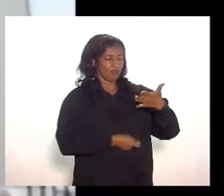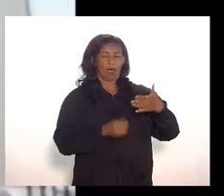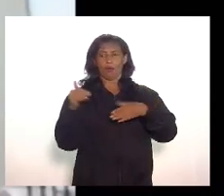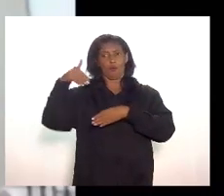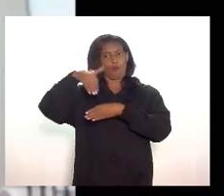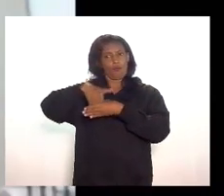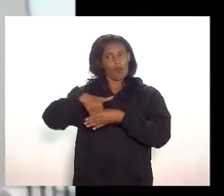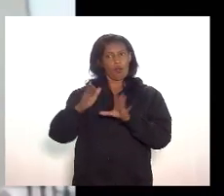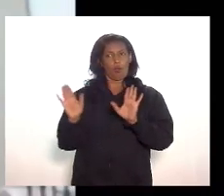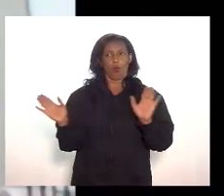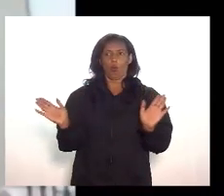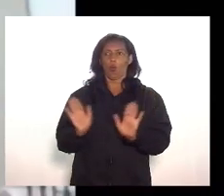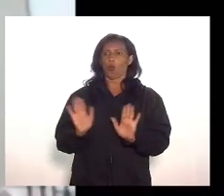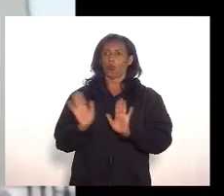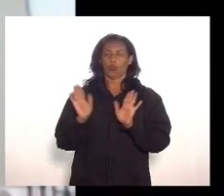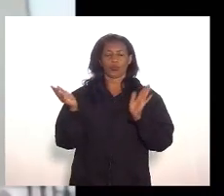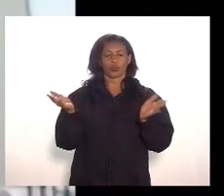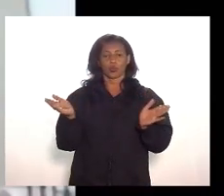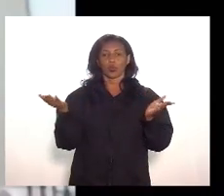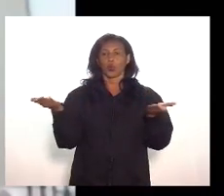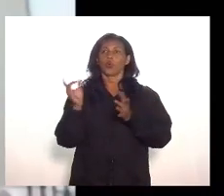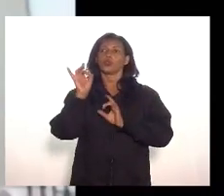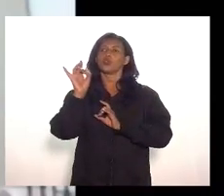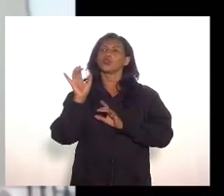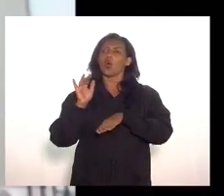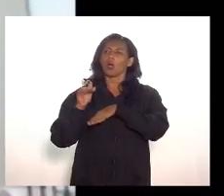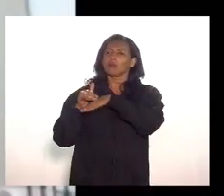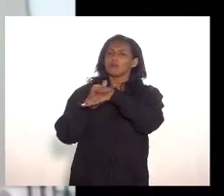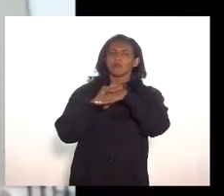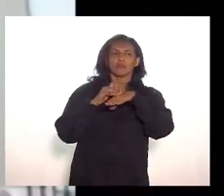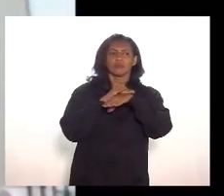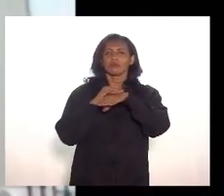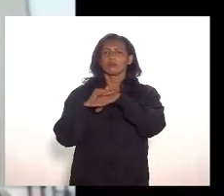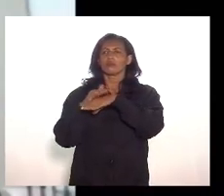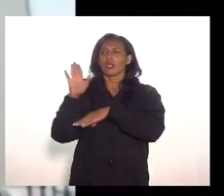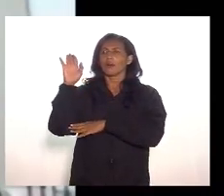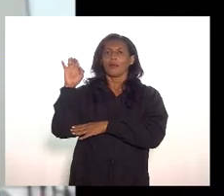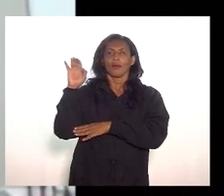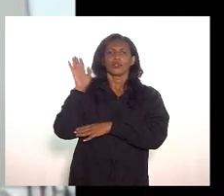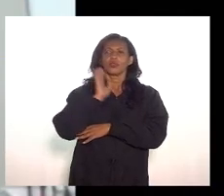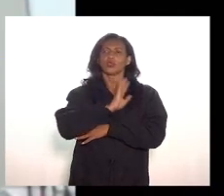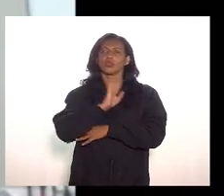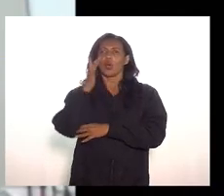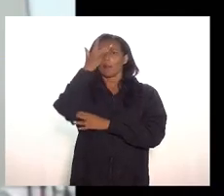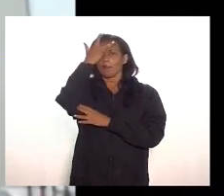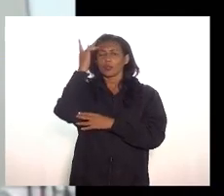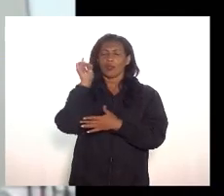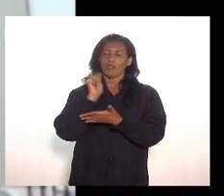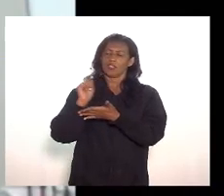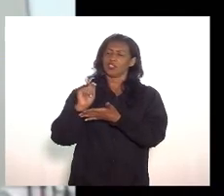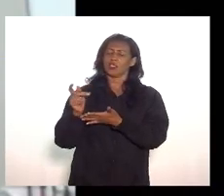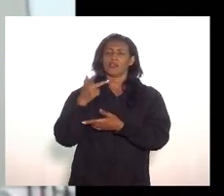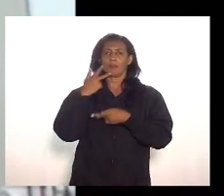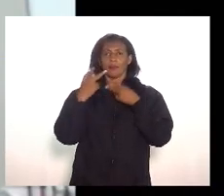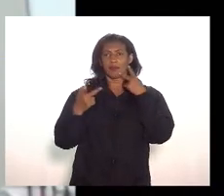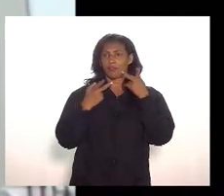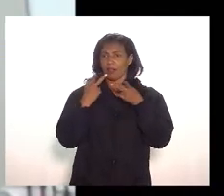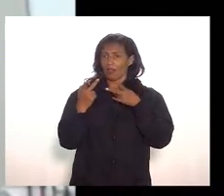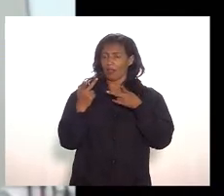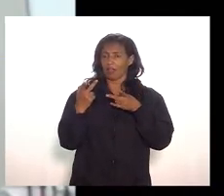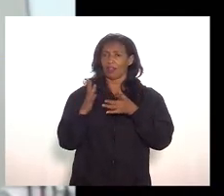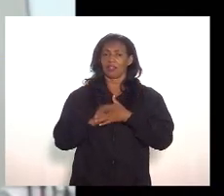hoje, ele hoje só vai ter debate sobre ele. Os parlamentares que queiram falar vão se inscrever para falar. É